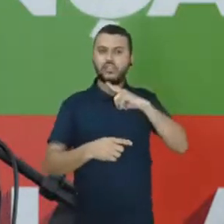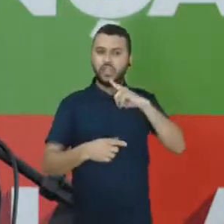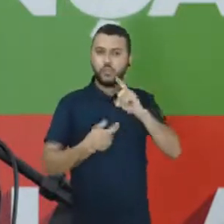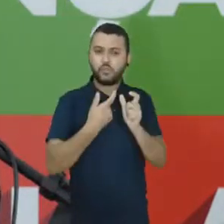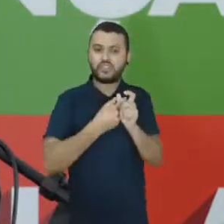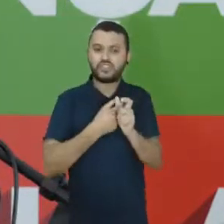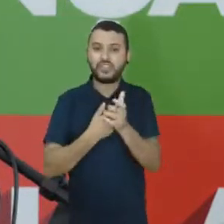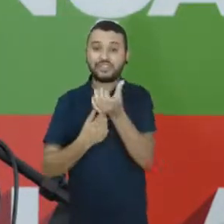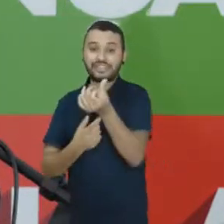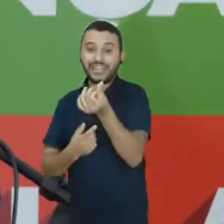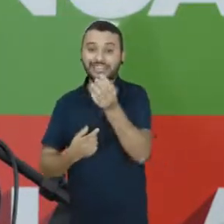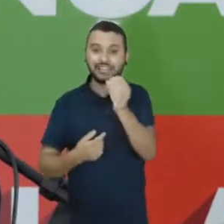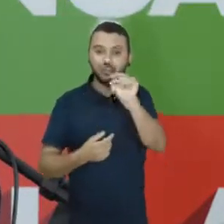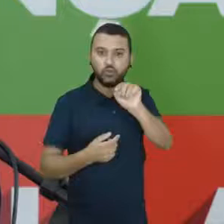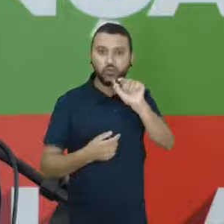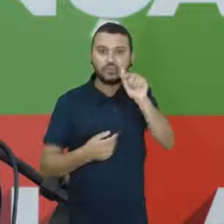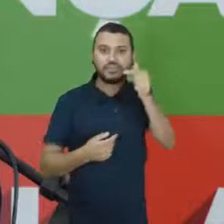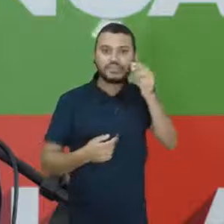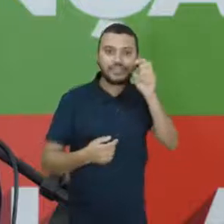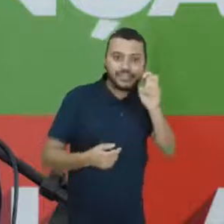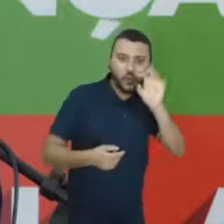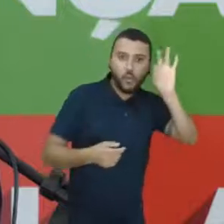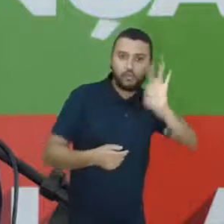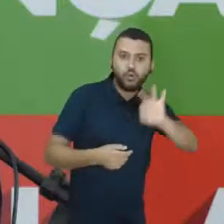60,5%. Nós reduzimos para